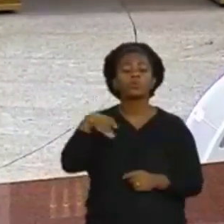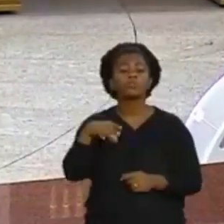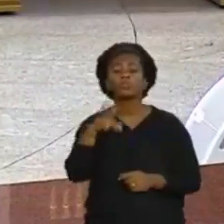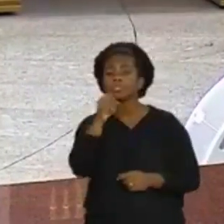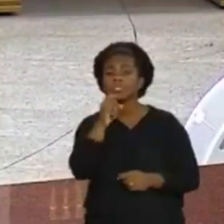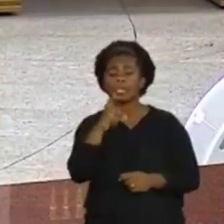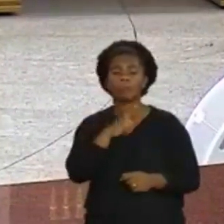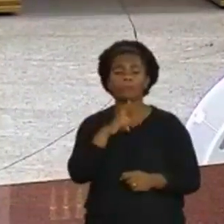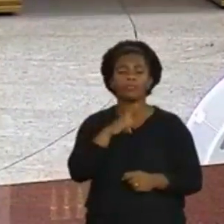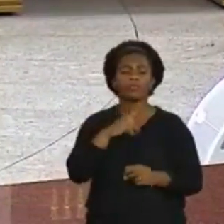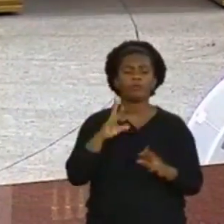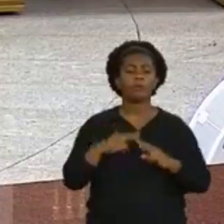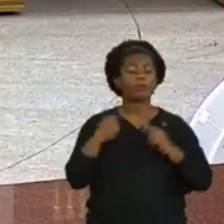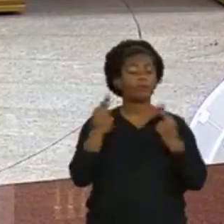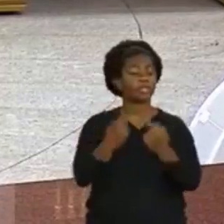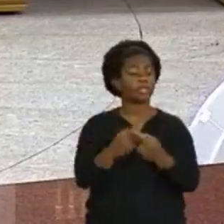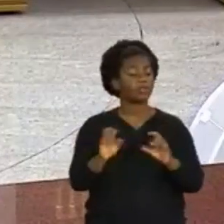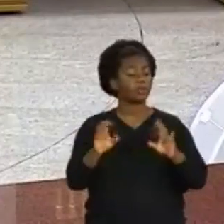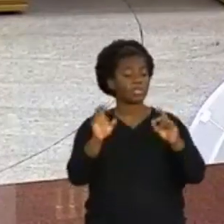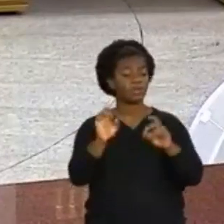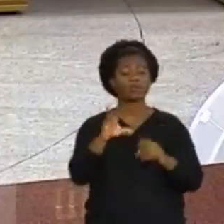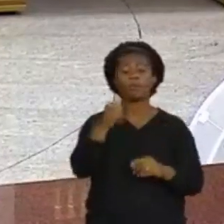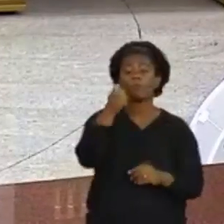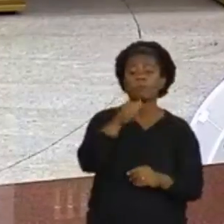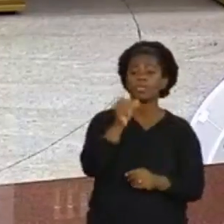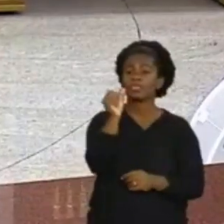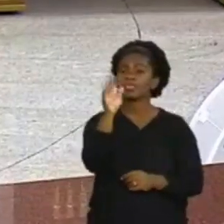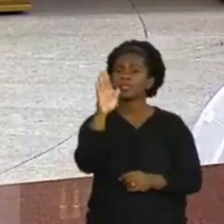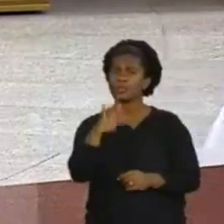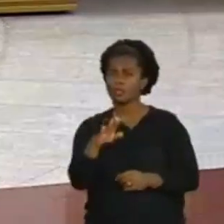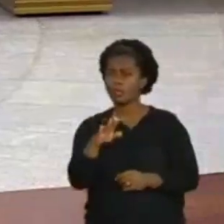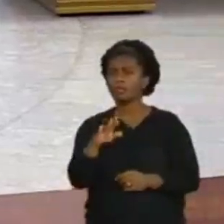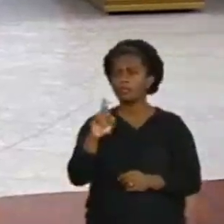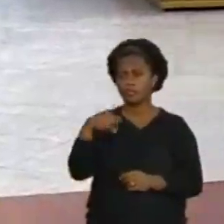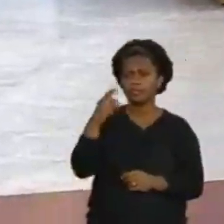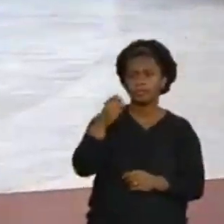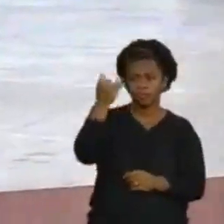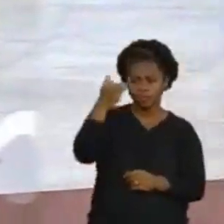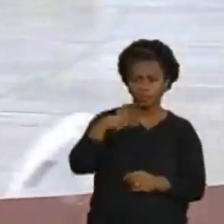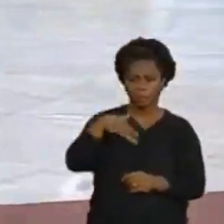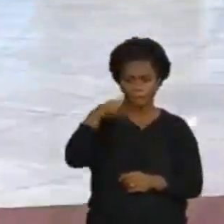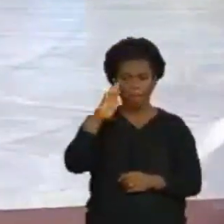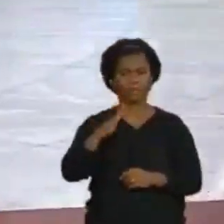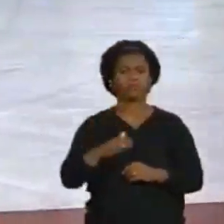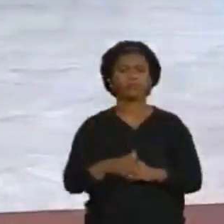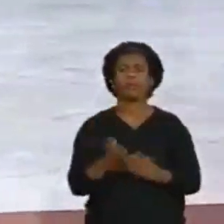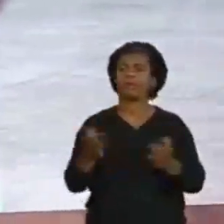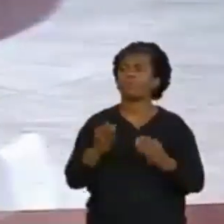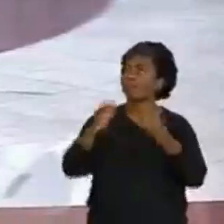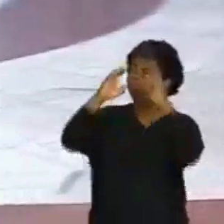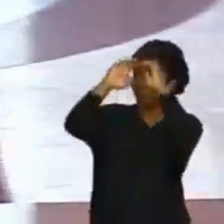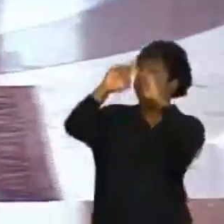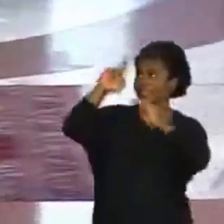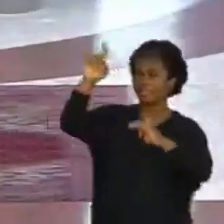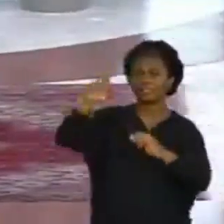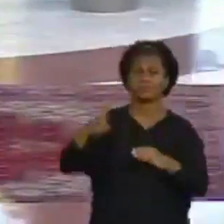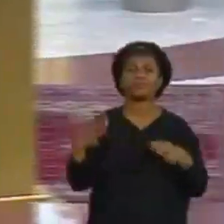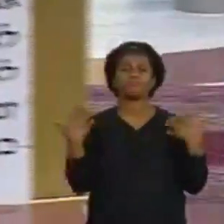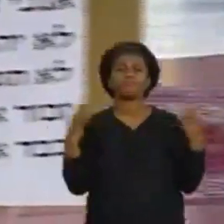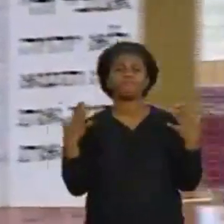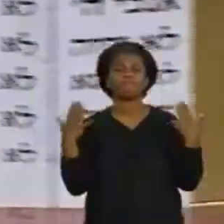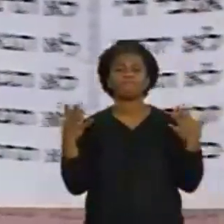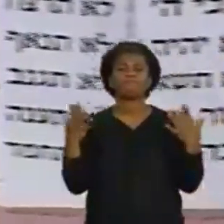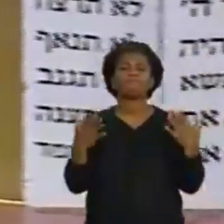uma reunião aqui só para as mulheres, 6 da tarde. Mais para frente eu falo mais sobre isso. Agora, vamos honrar o nosso Deus?